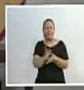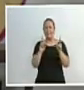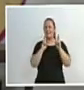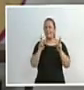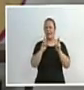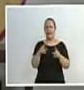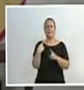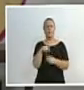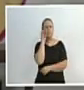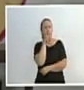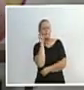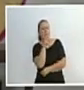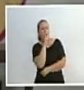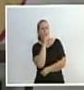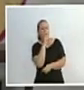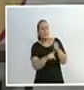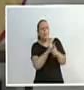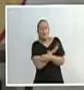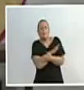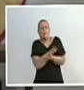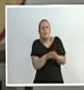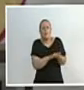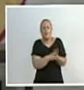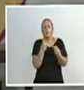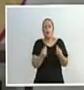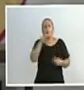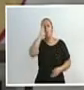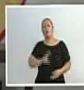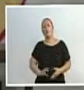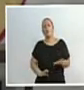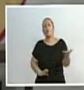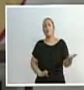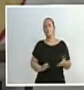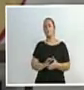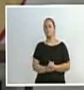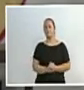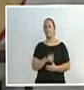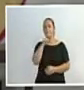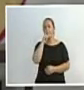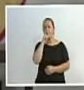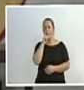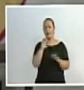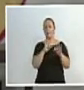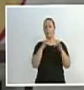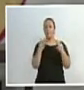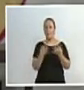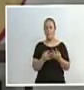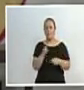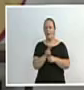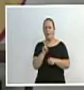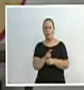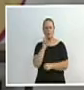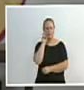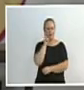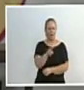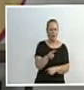pai trabalhar. E como é que vai se comportar um pai de família que chega em casa e vê a sua